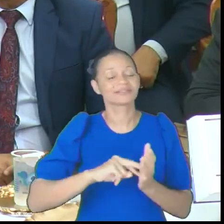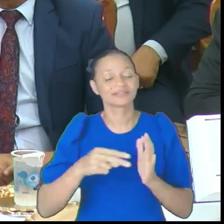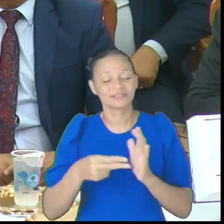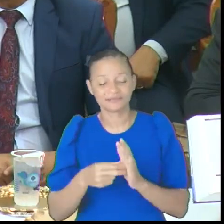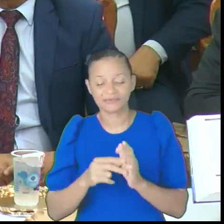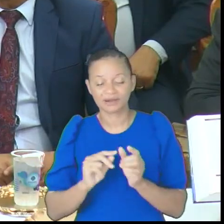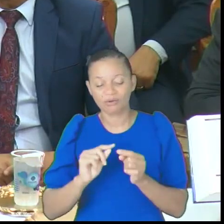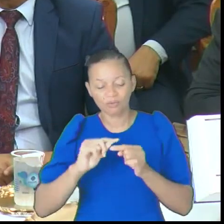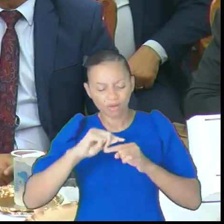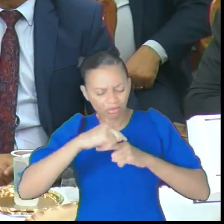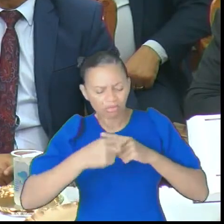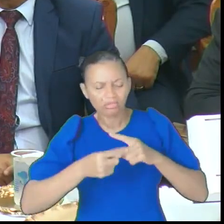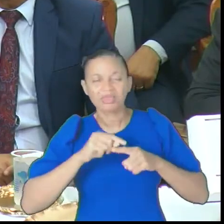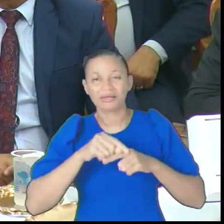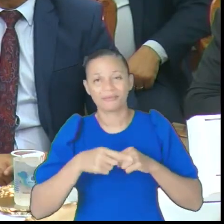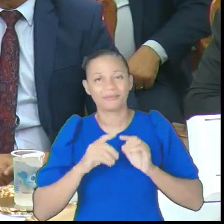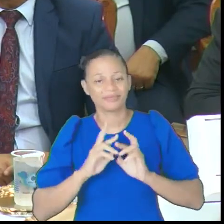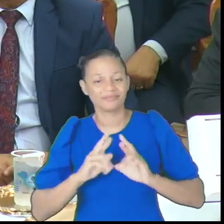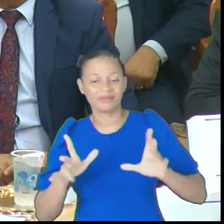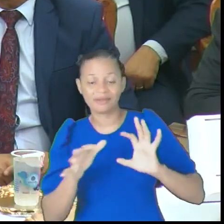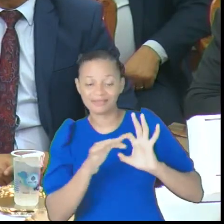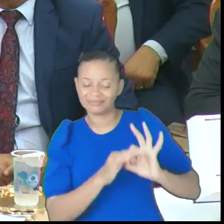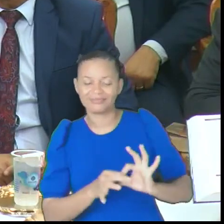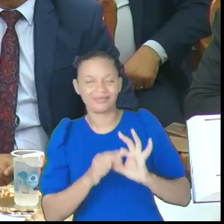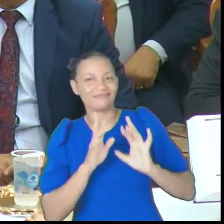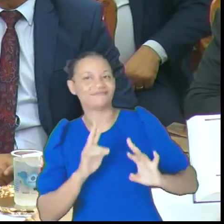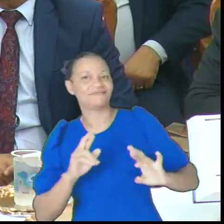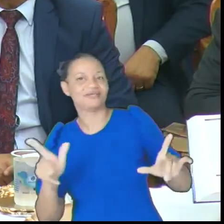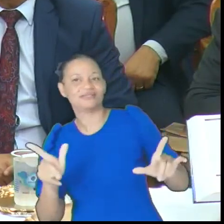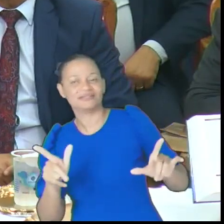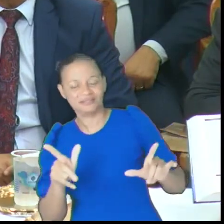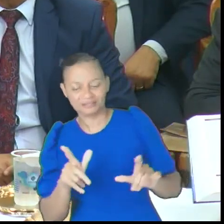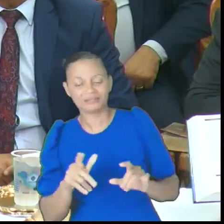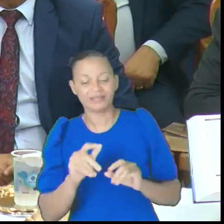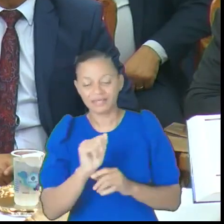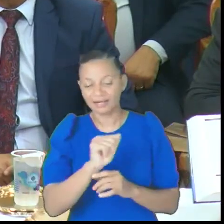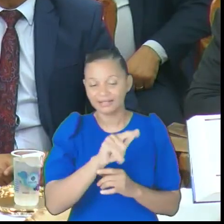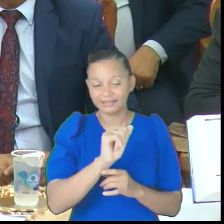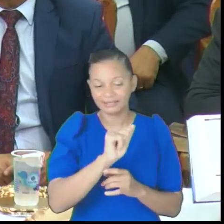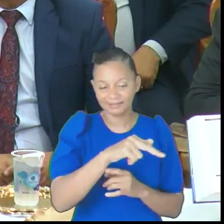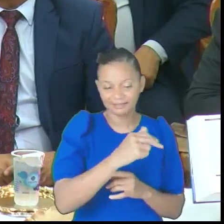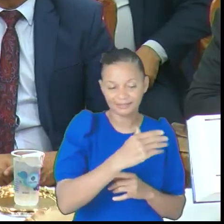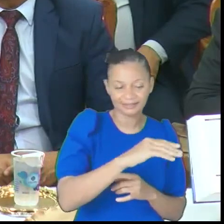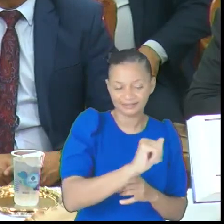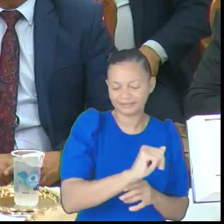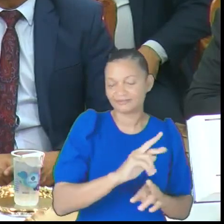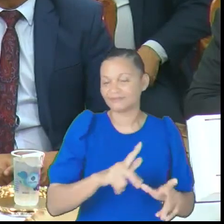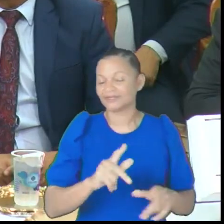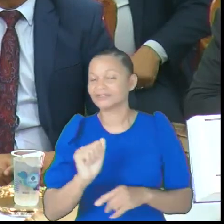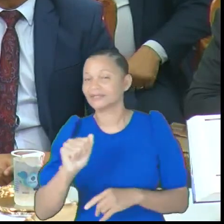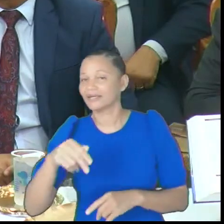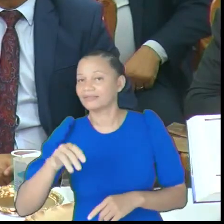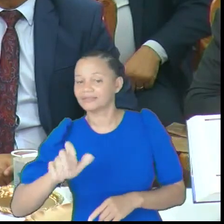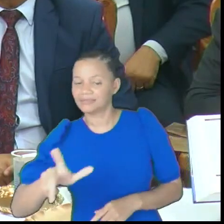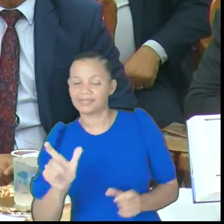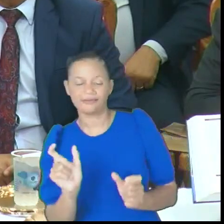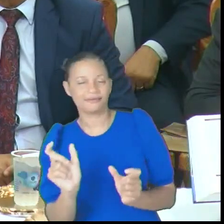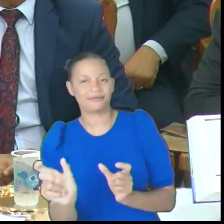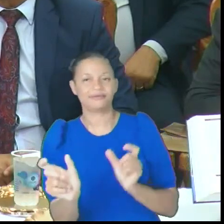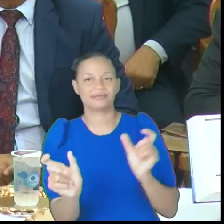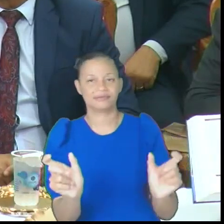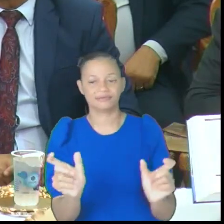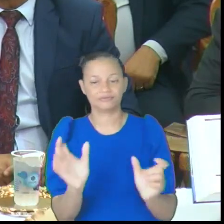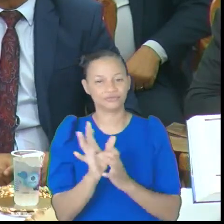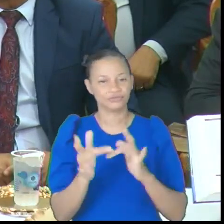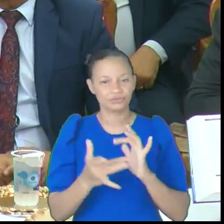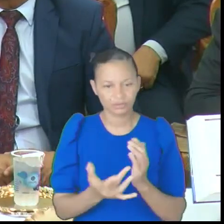a aliança é muito mais do que o anel. O anel é só um símbolo. Quando Jesus diz: